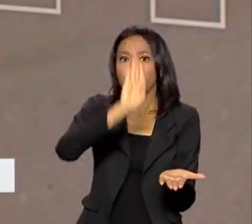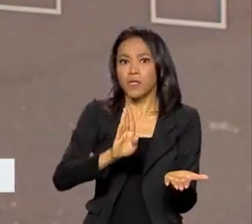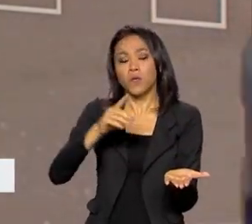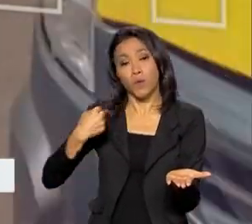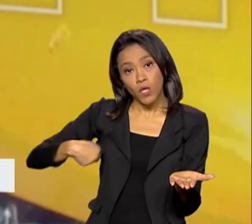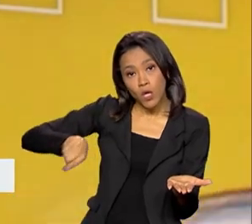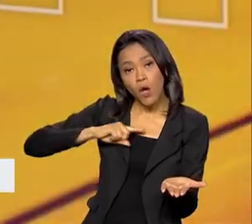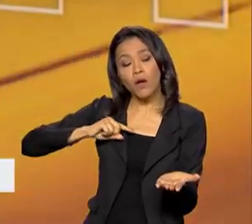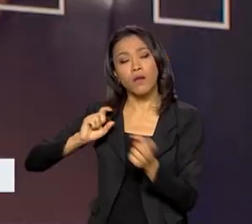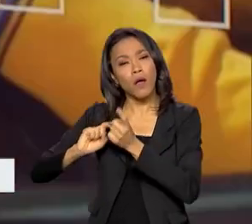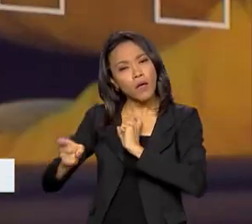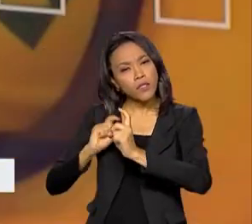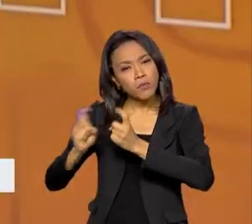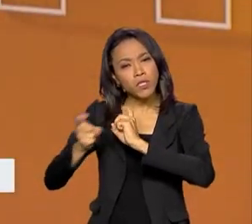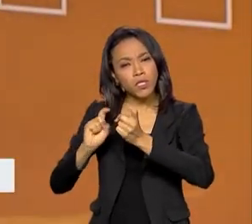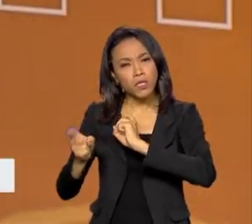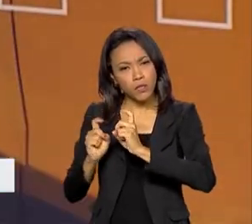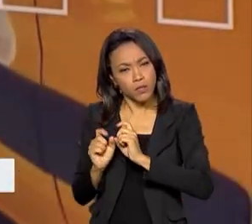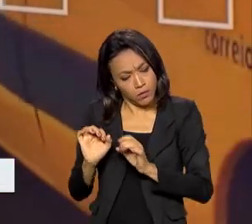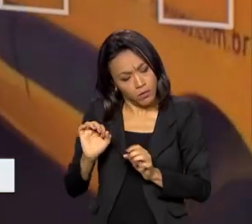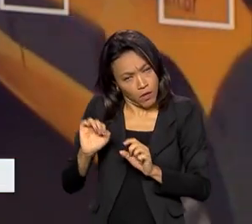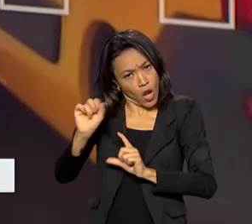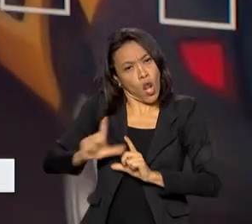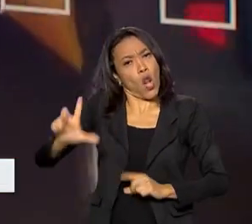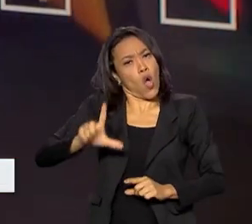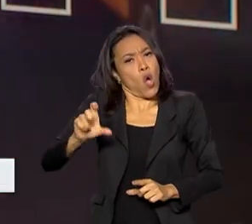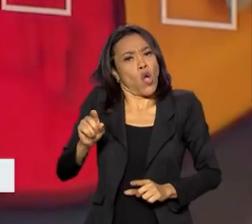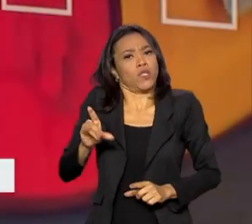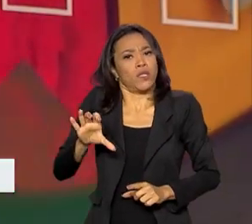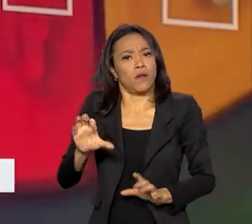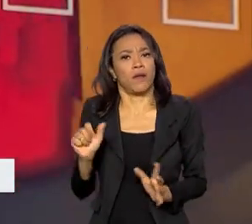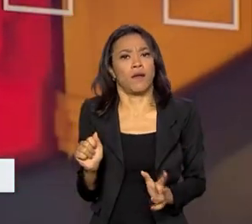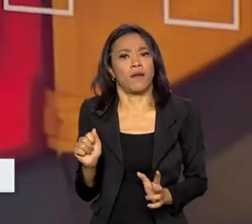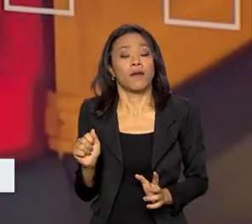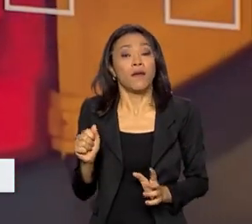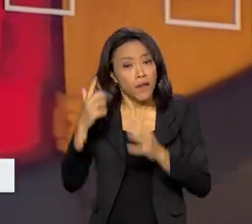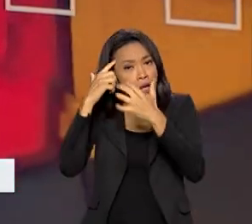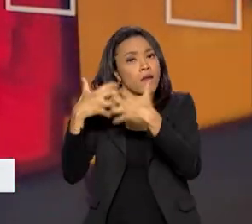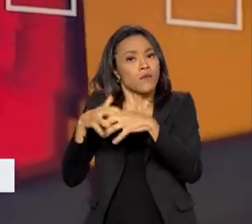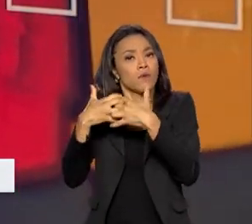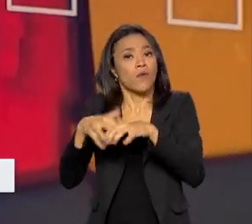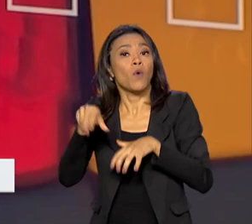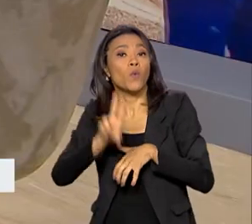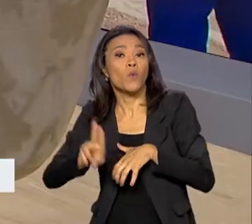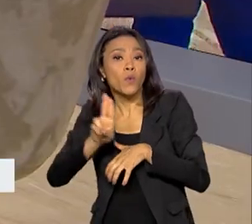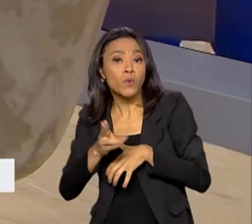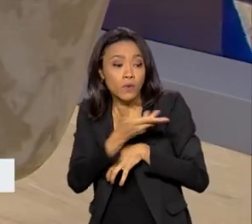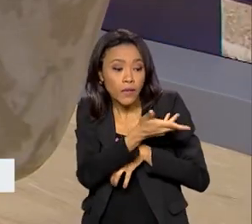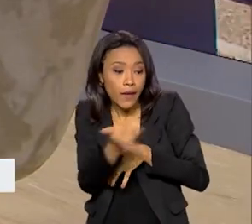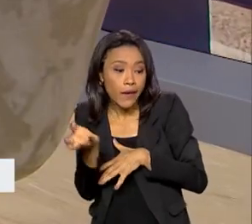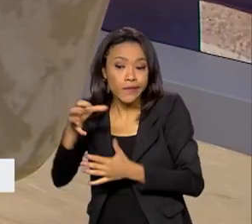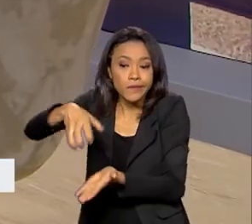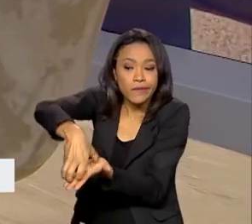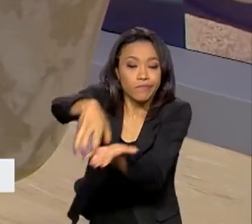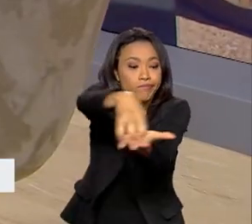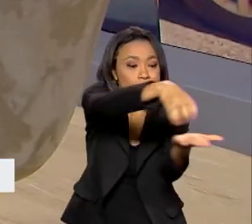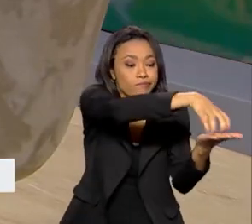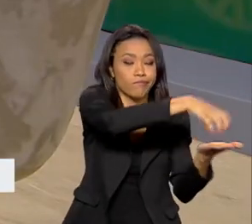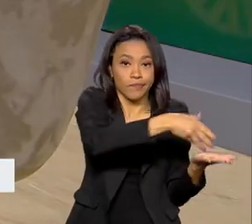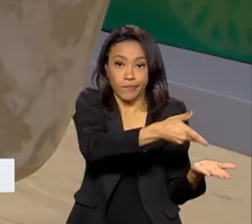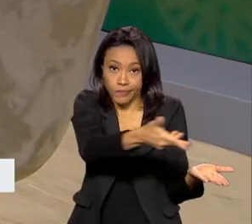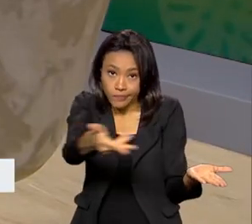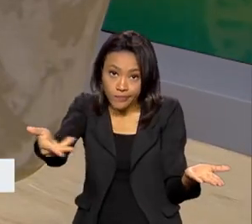gestão muito lógica e racional da utilização desses imóveis, né? Porque muitos